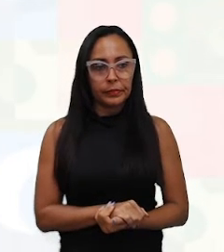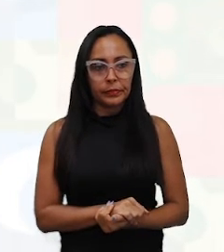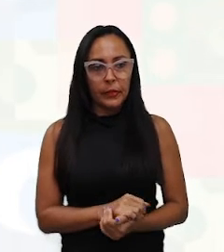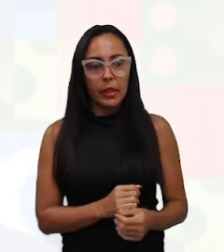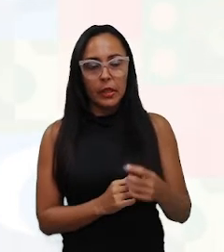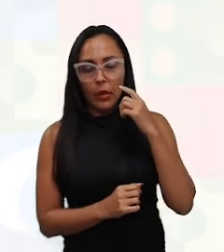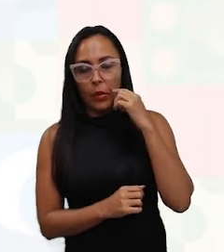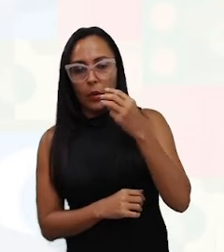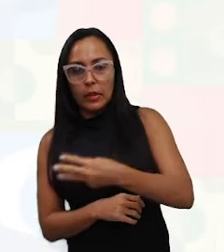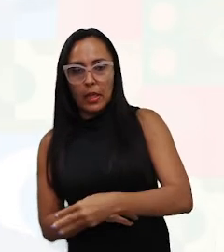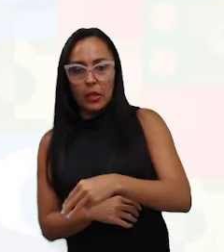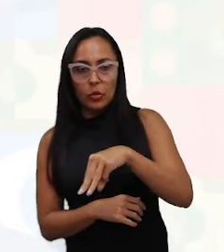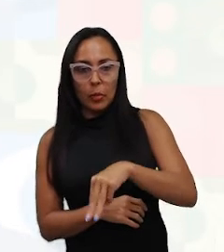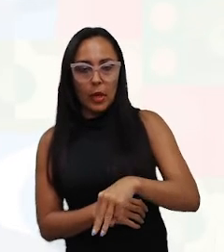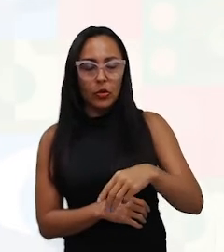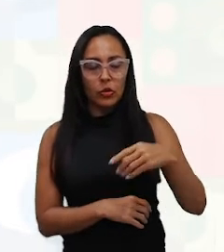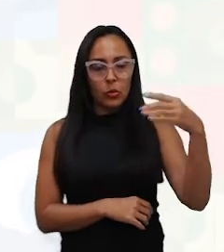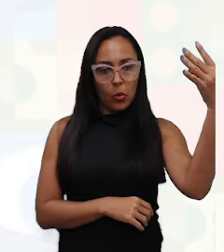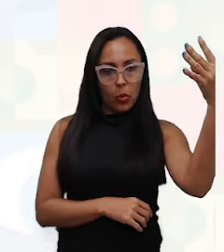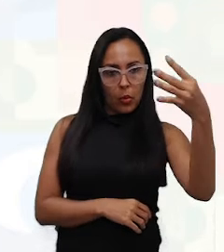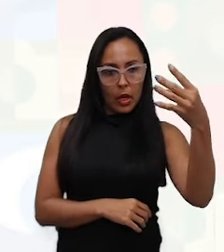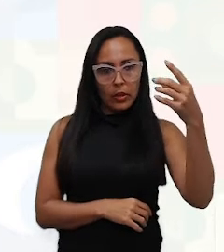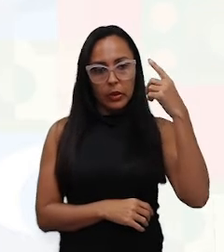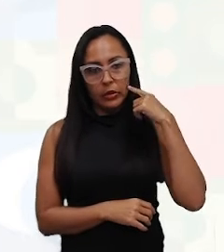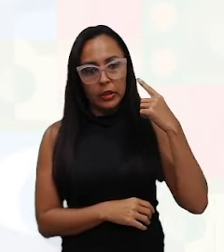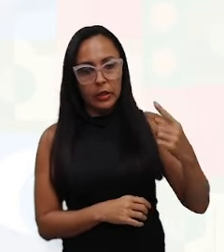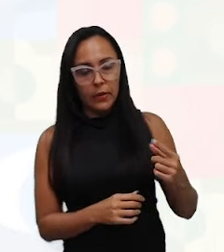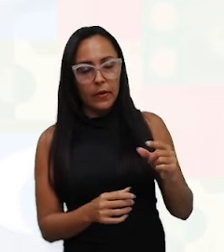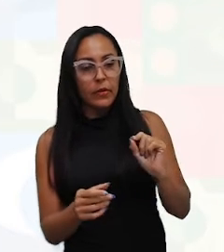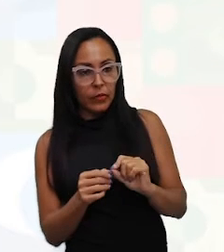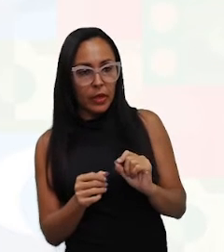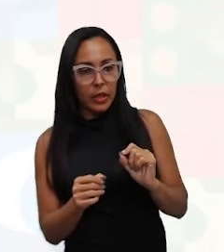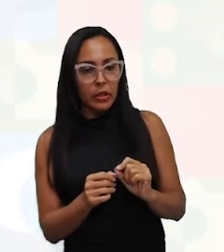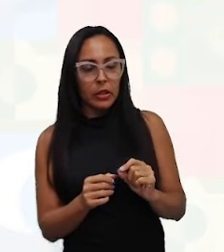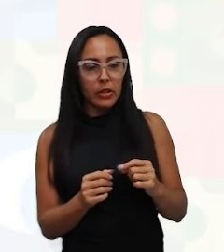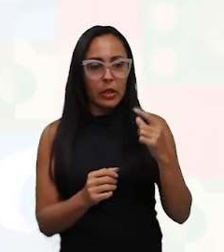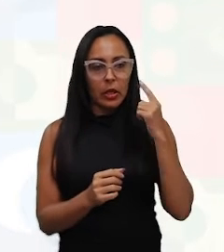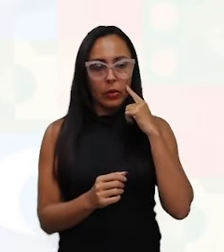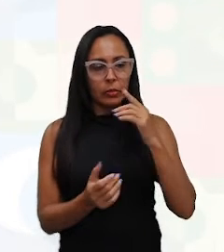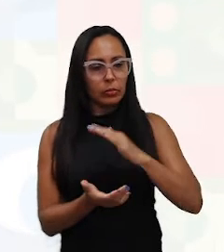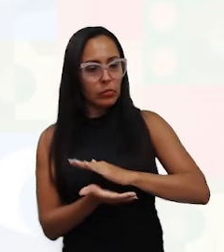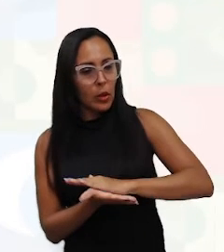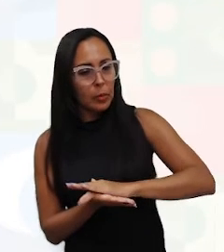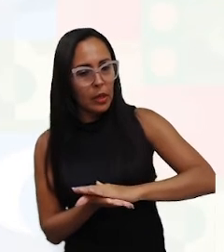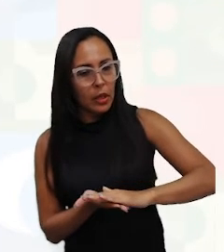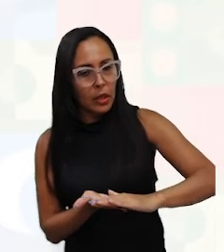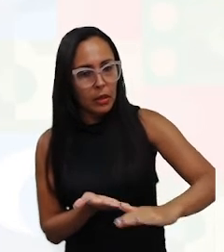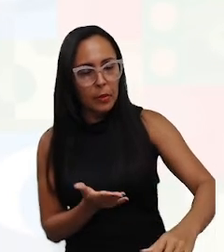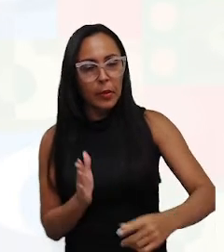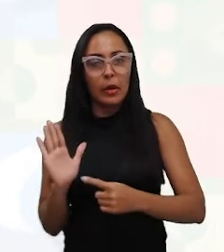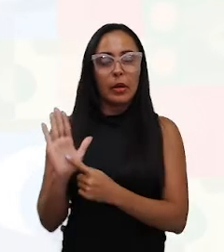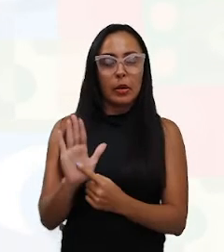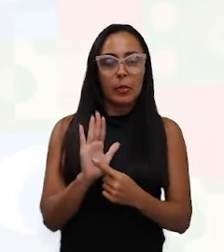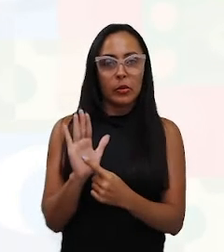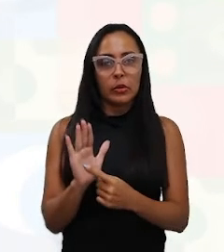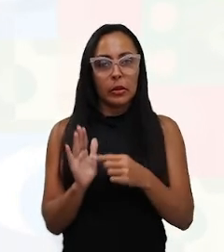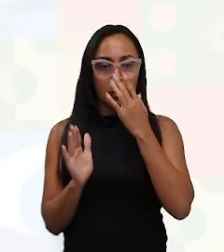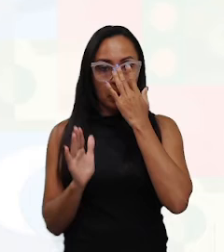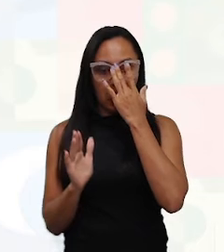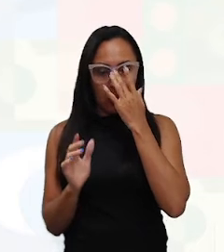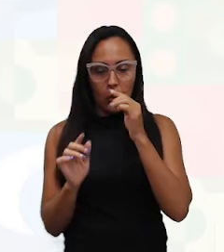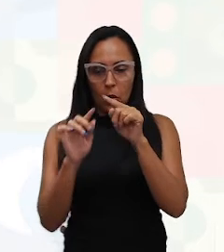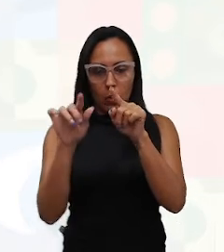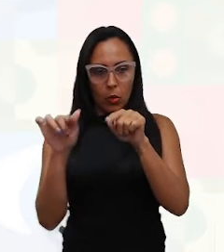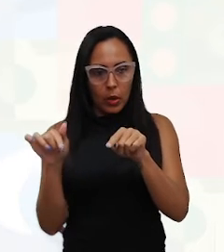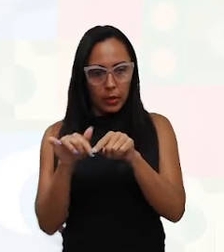metros por 4. Então, a gente fez uma malha em cima, na planta baixa, né, mostrando o quadriculado do